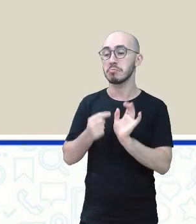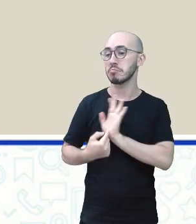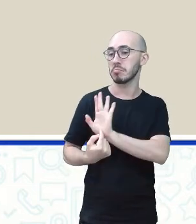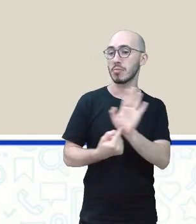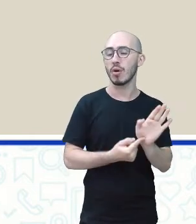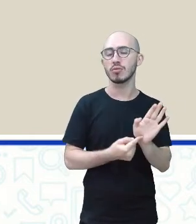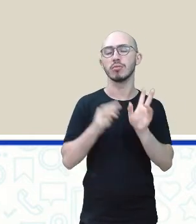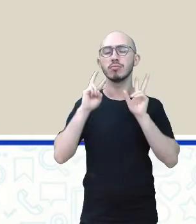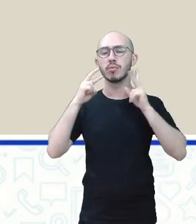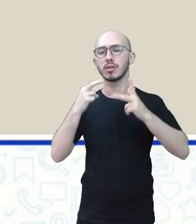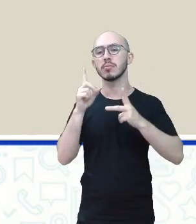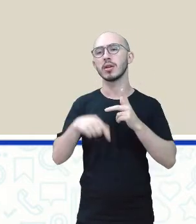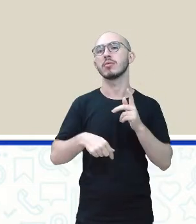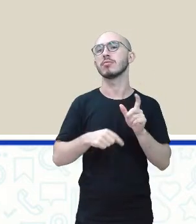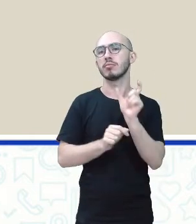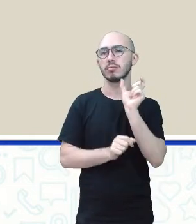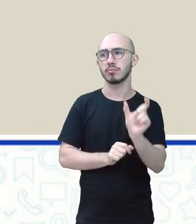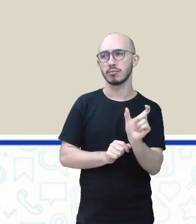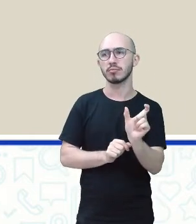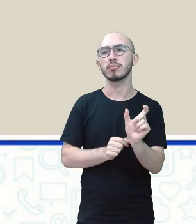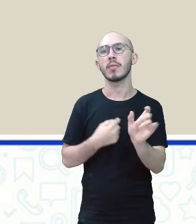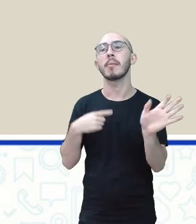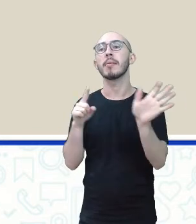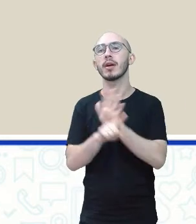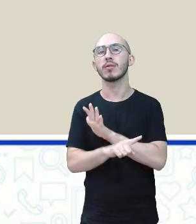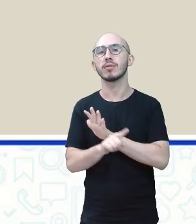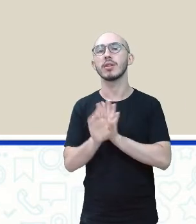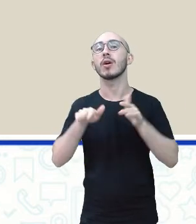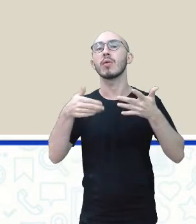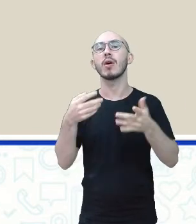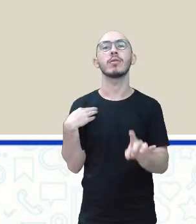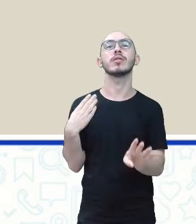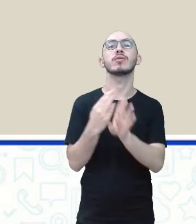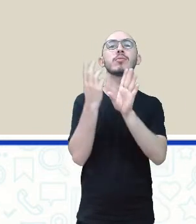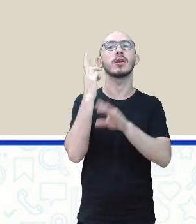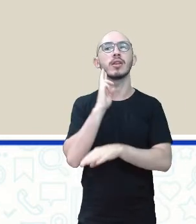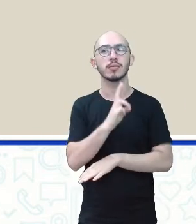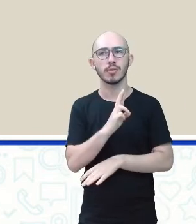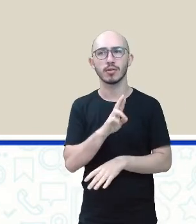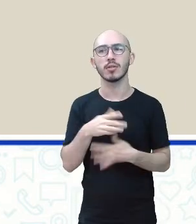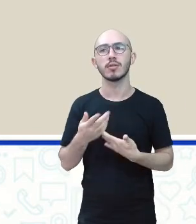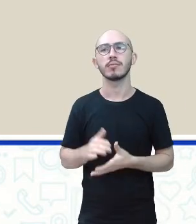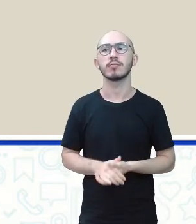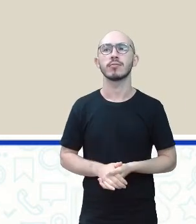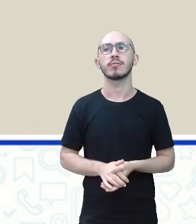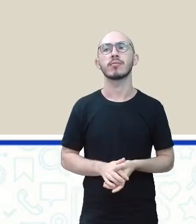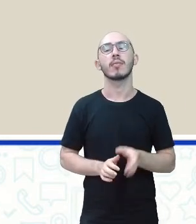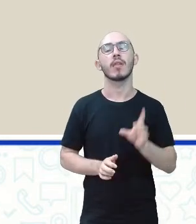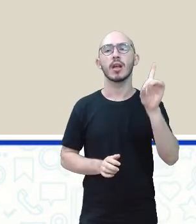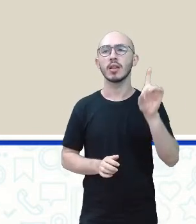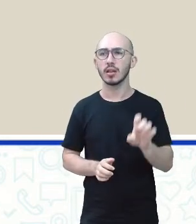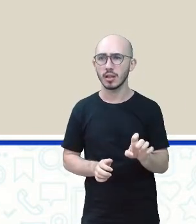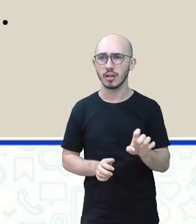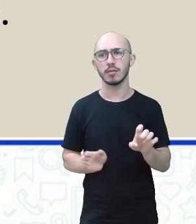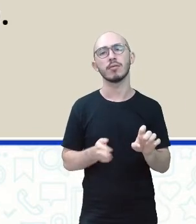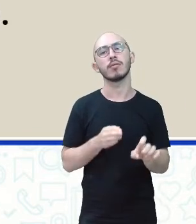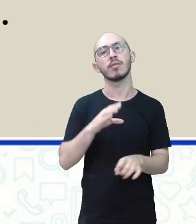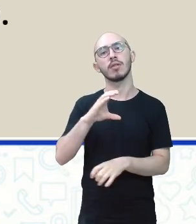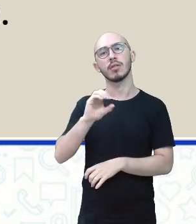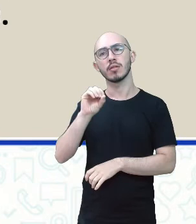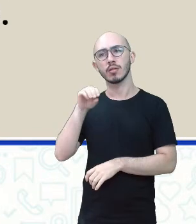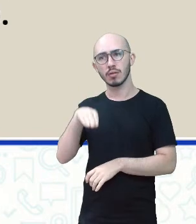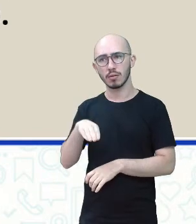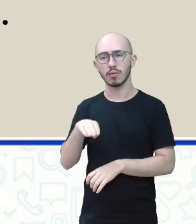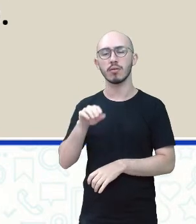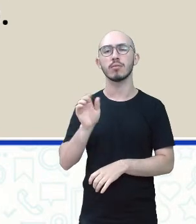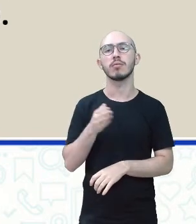objeto indireto com a pergunta de, com, em, a que, ao verbo.